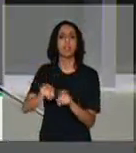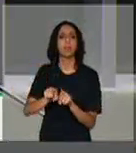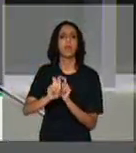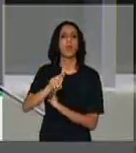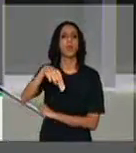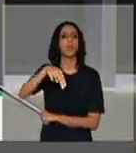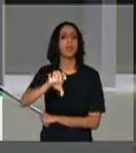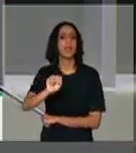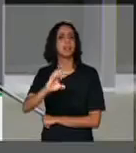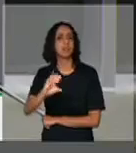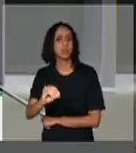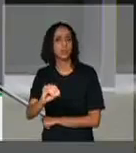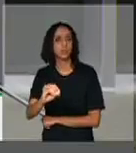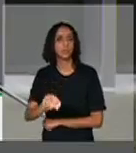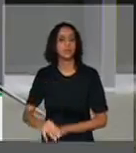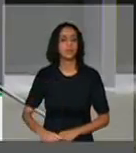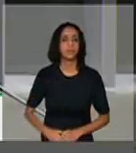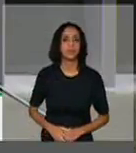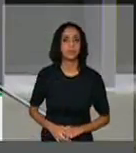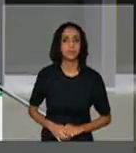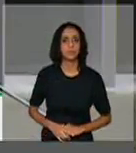Unesco.